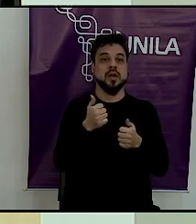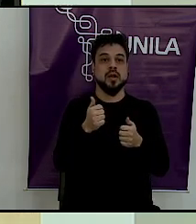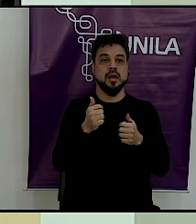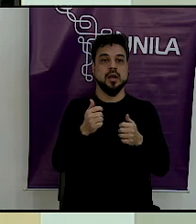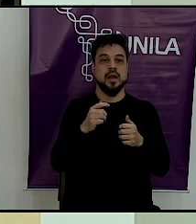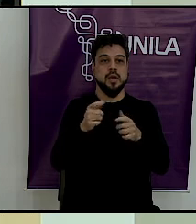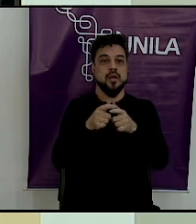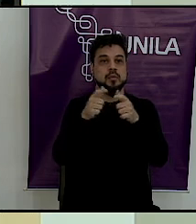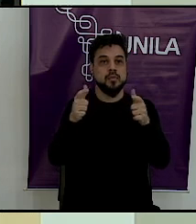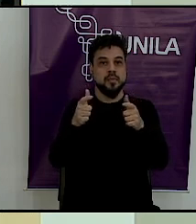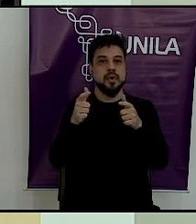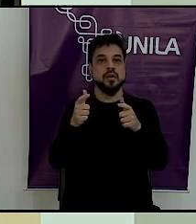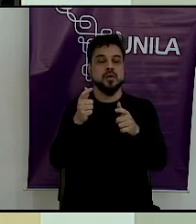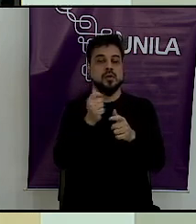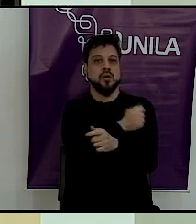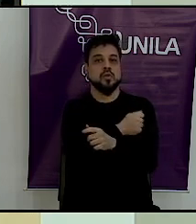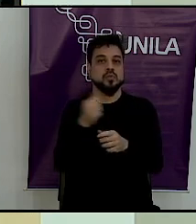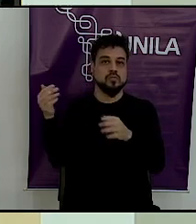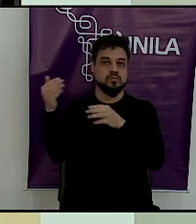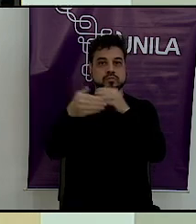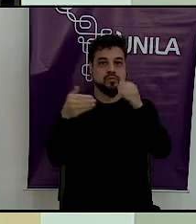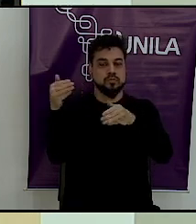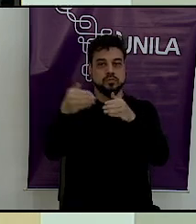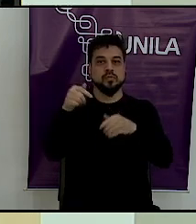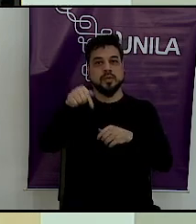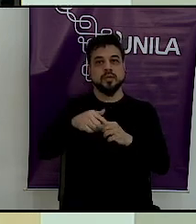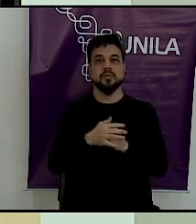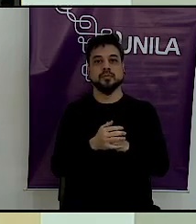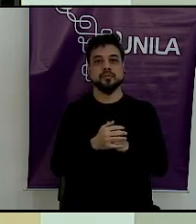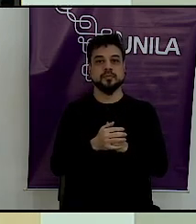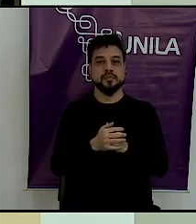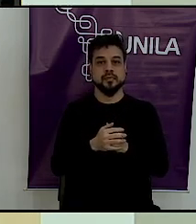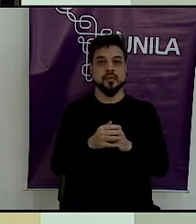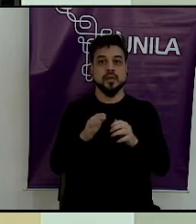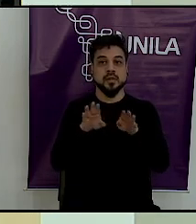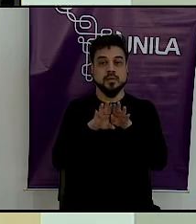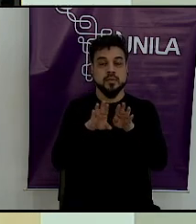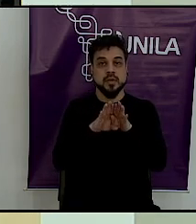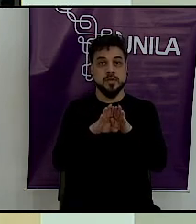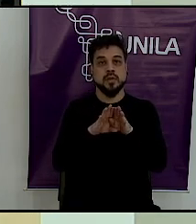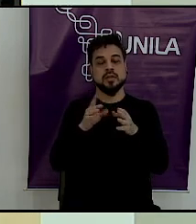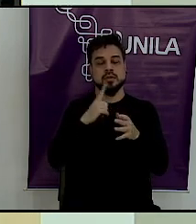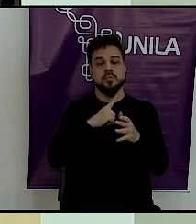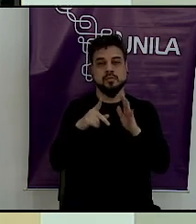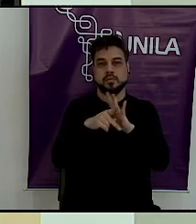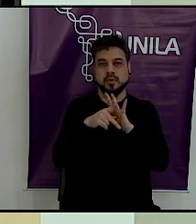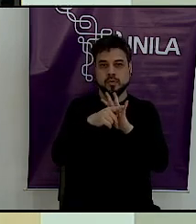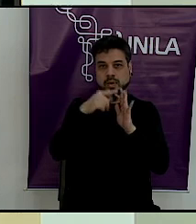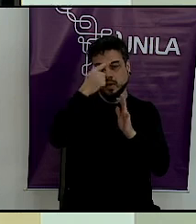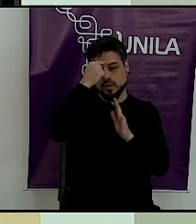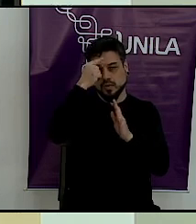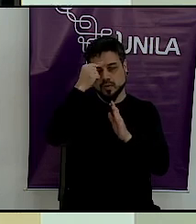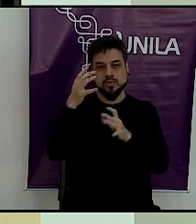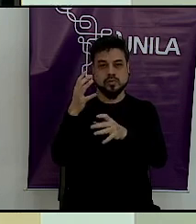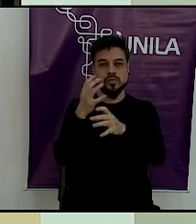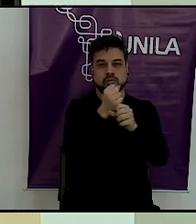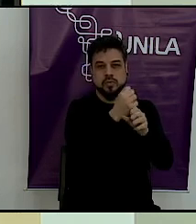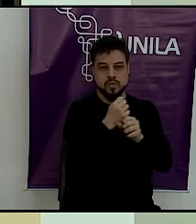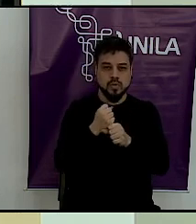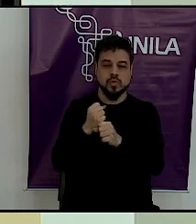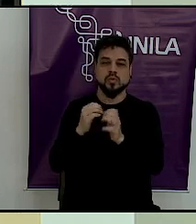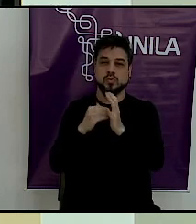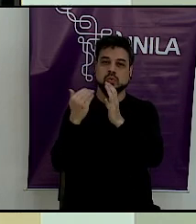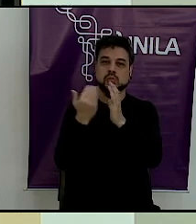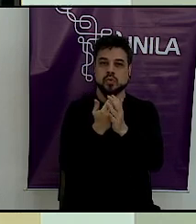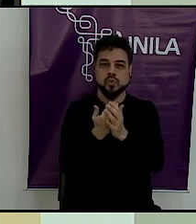esse indicador da graduação, somado com os outros cursos, é que vai dar a grande parte do que